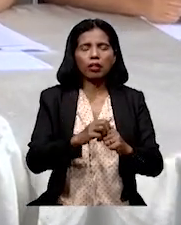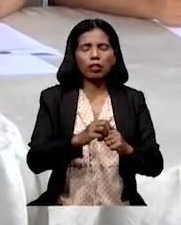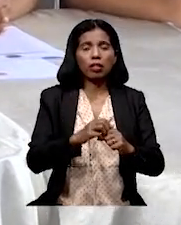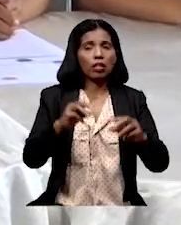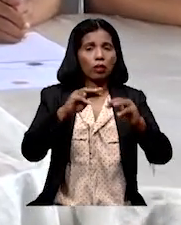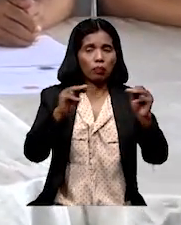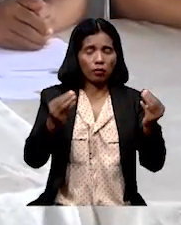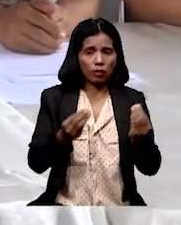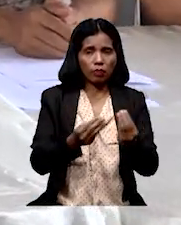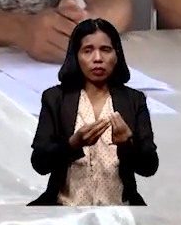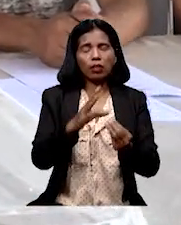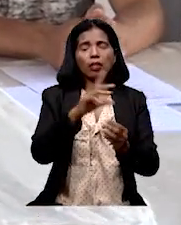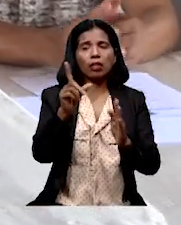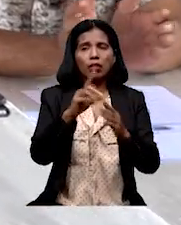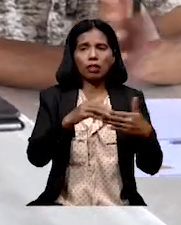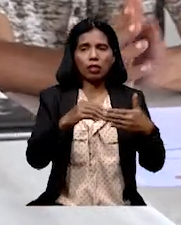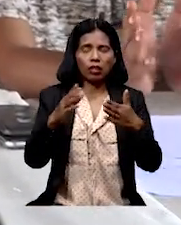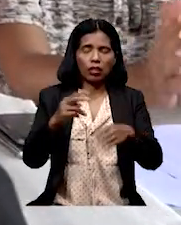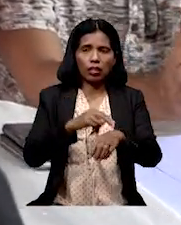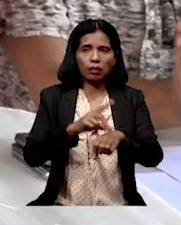resistensia, libertação nacional, no